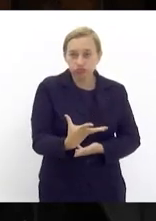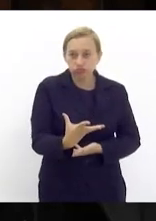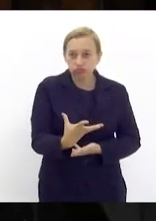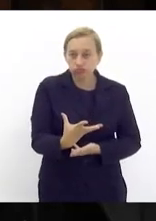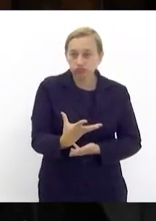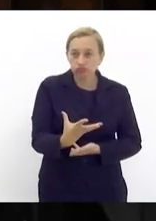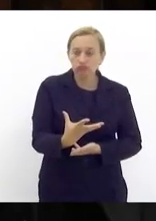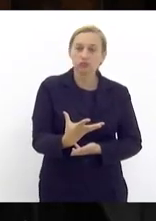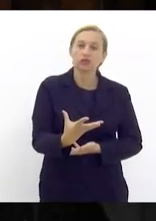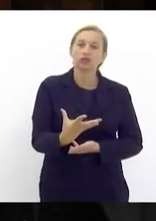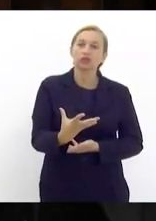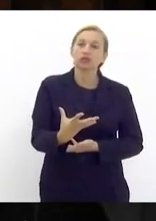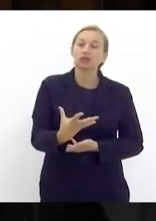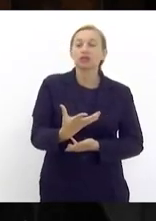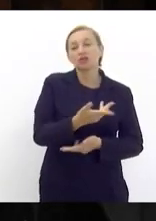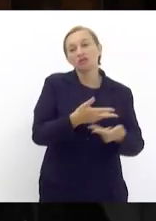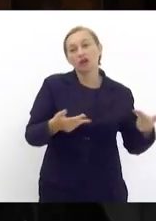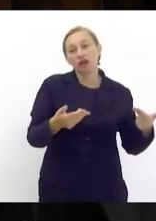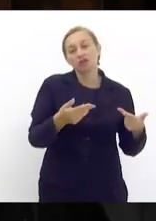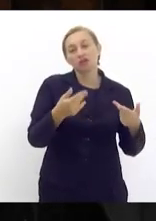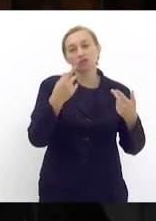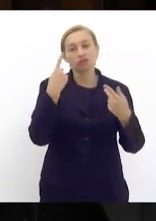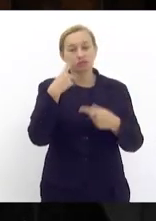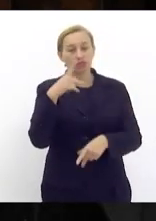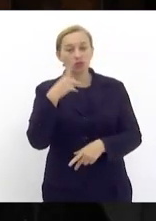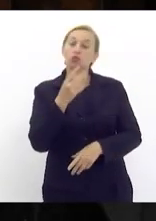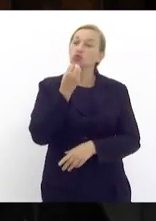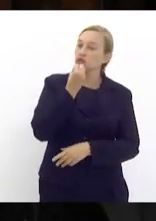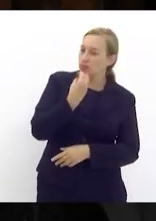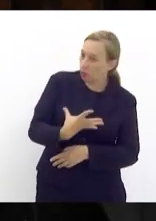Muitos são os pregadores. Que bom.